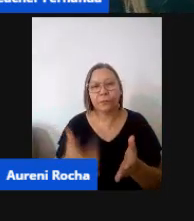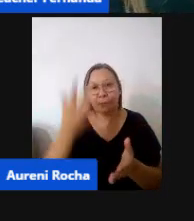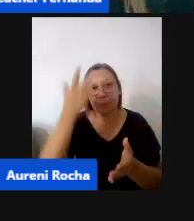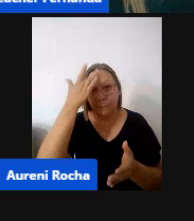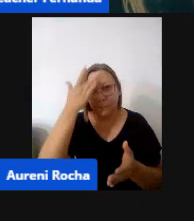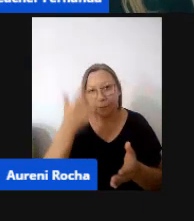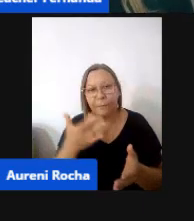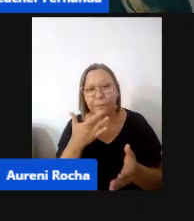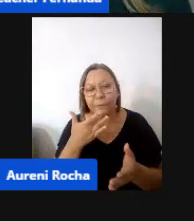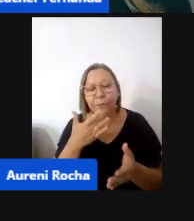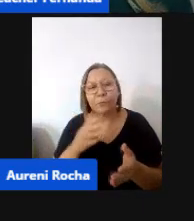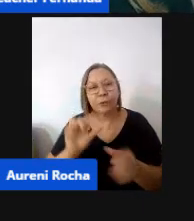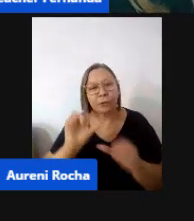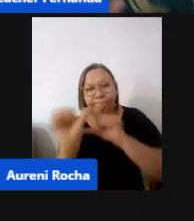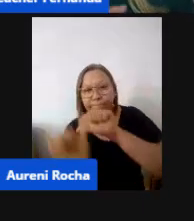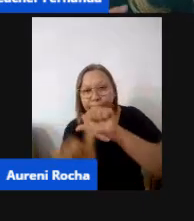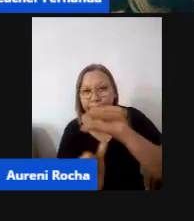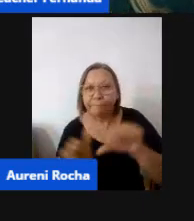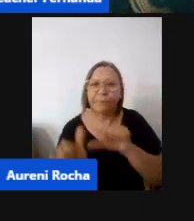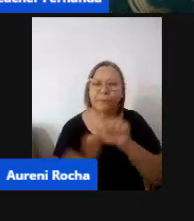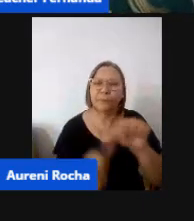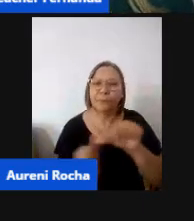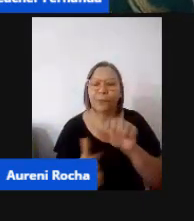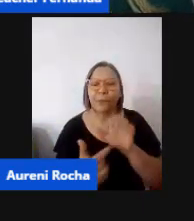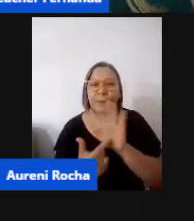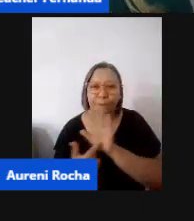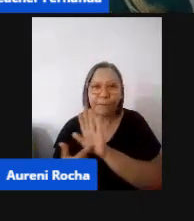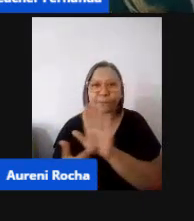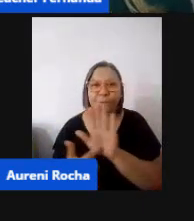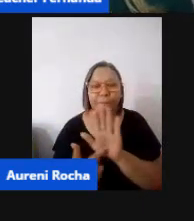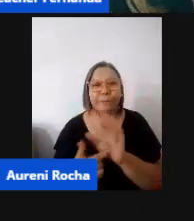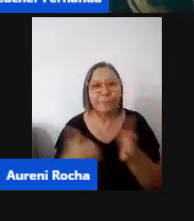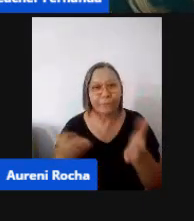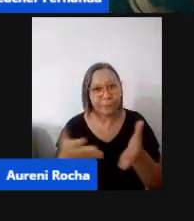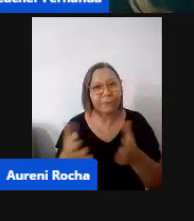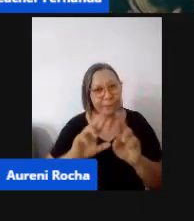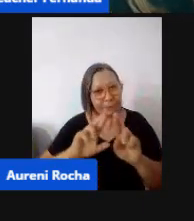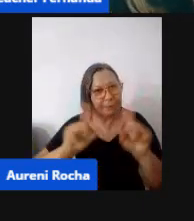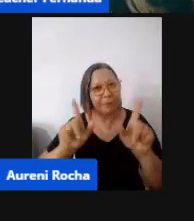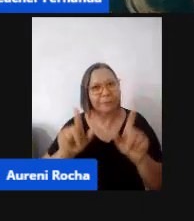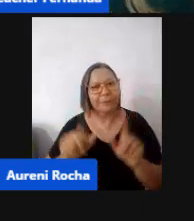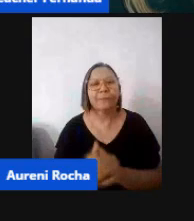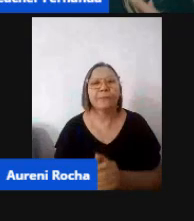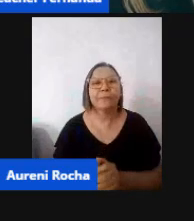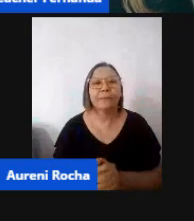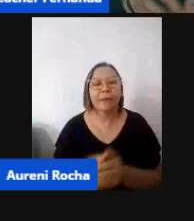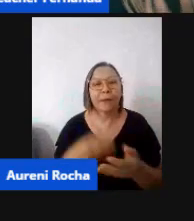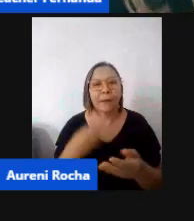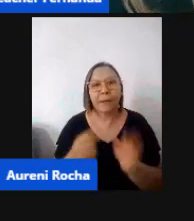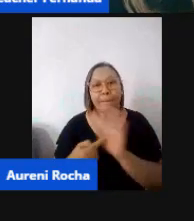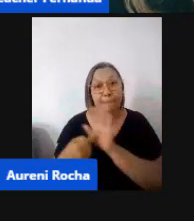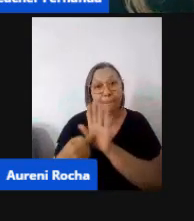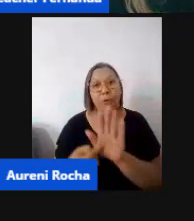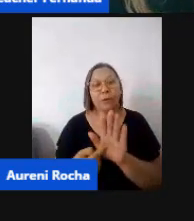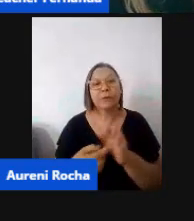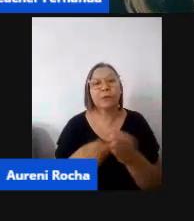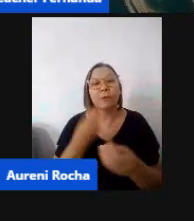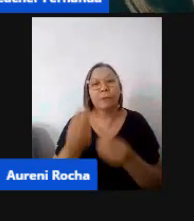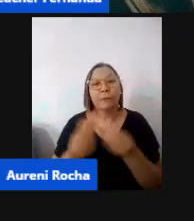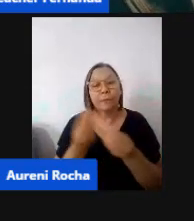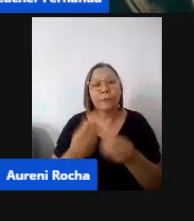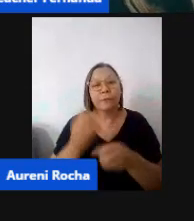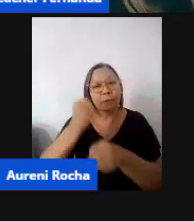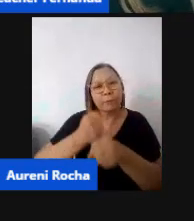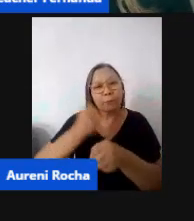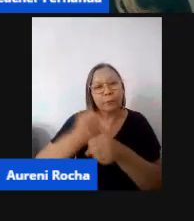do que eu estou apresentando aqui. Mas aqui mostra bem como foi a construção da minha identidade visual